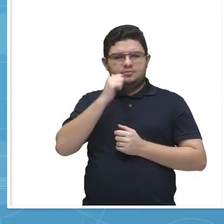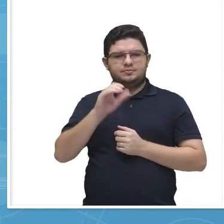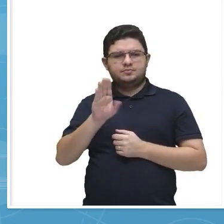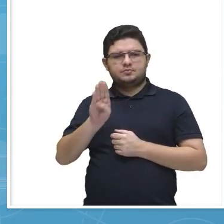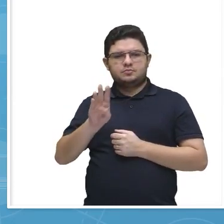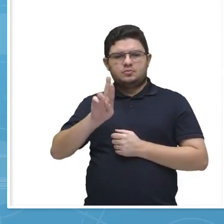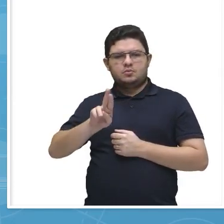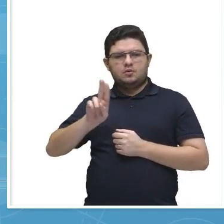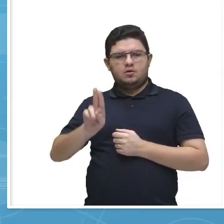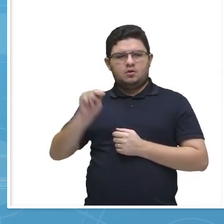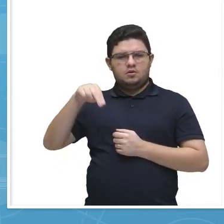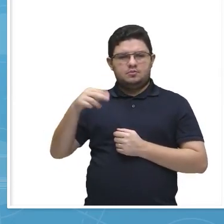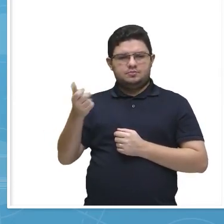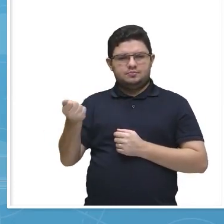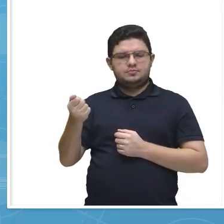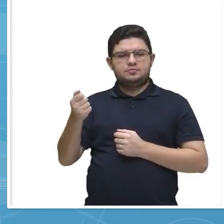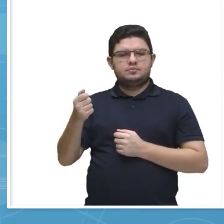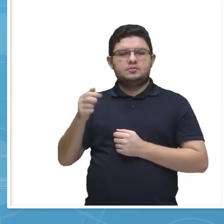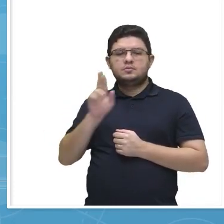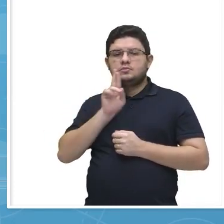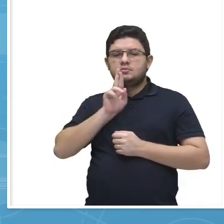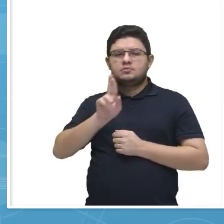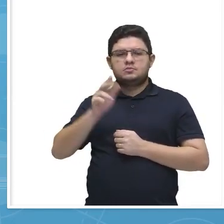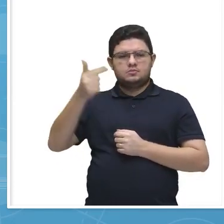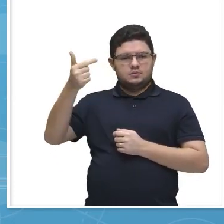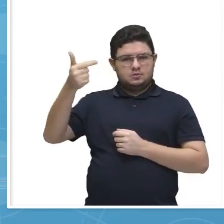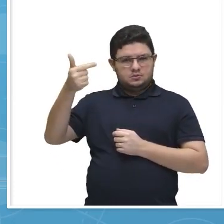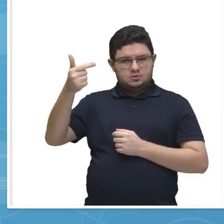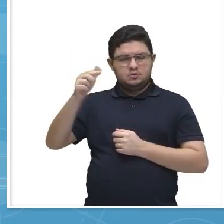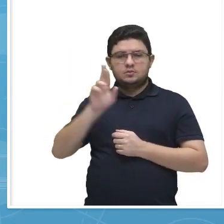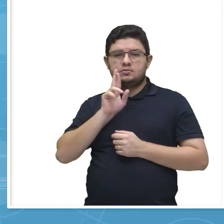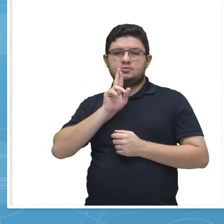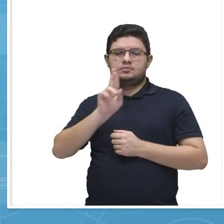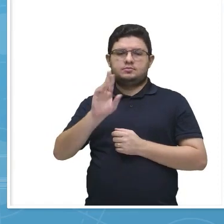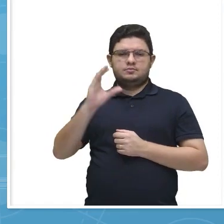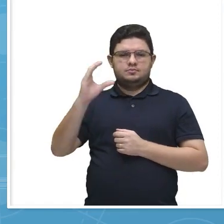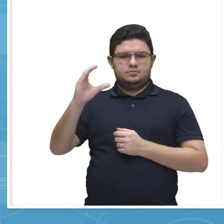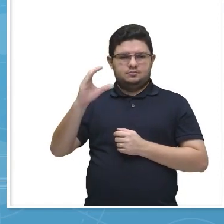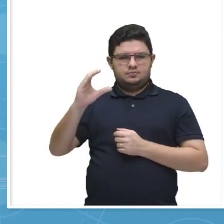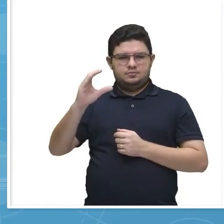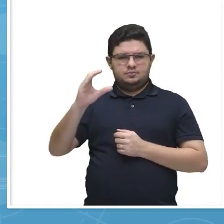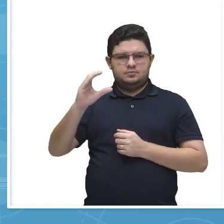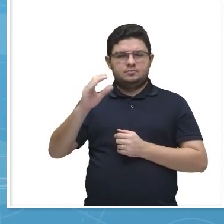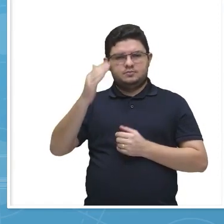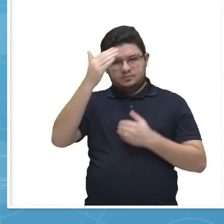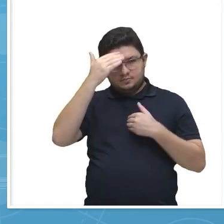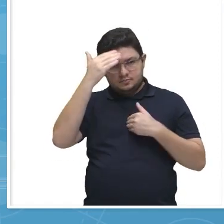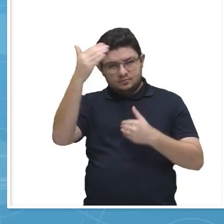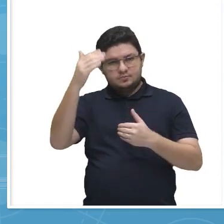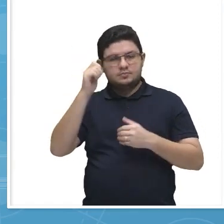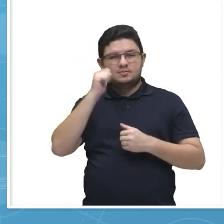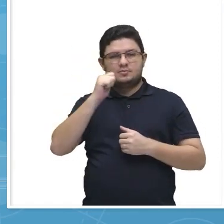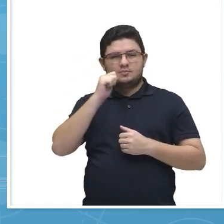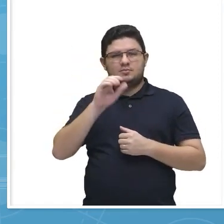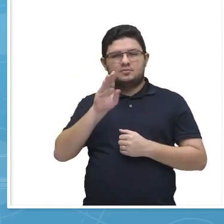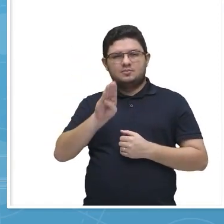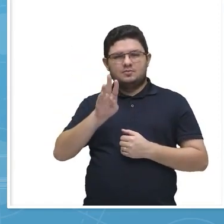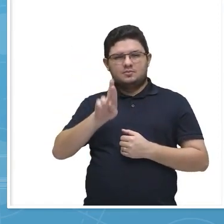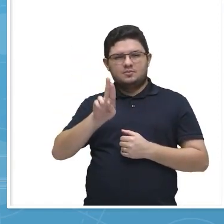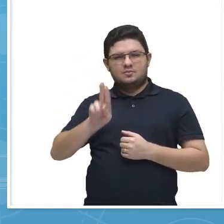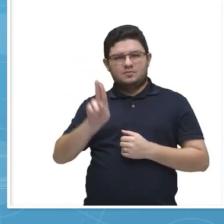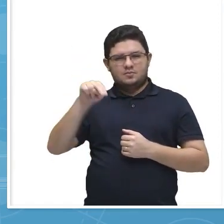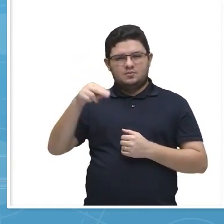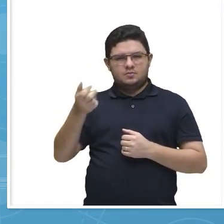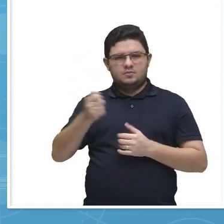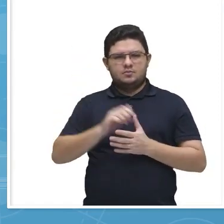aí que a questão de número 2, a alternativa correta é a letra C. Obrigado, Bruna, agradeço a participação. Quem mais está com a